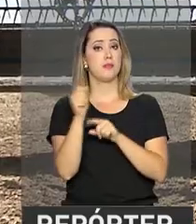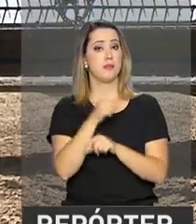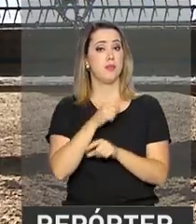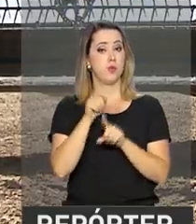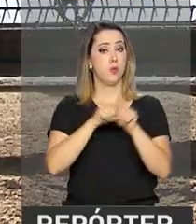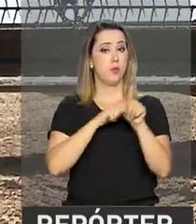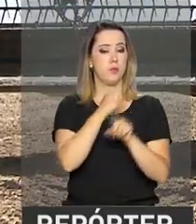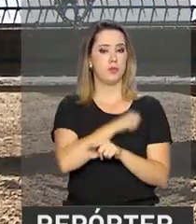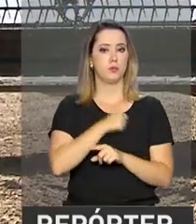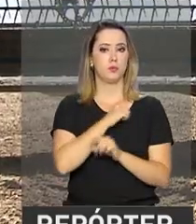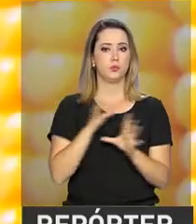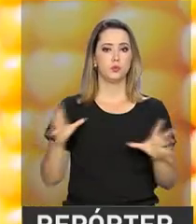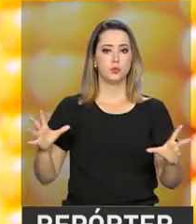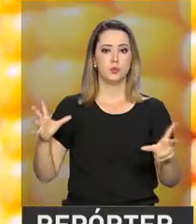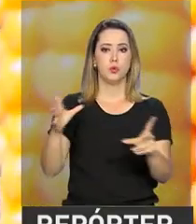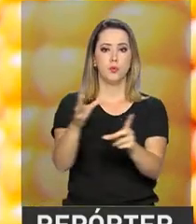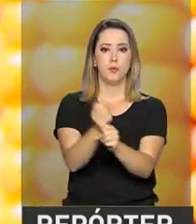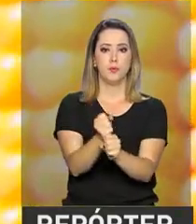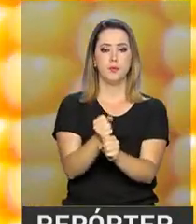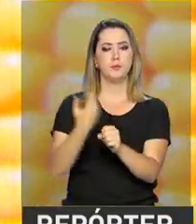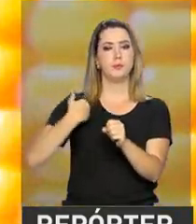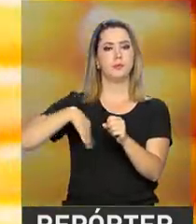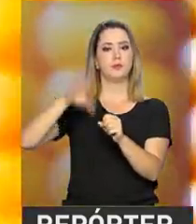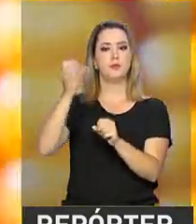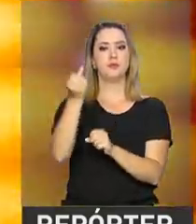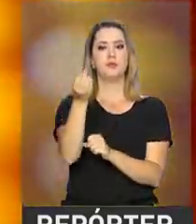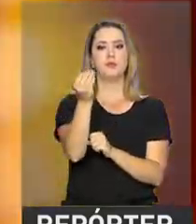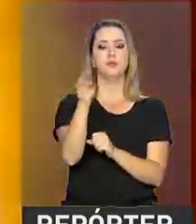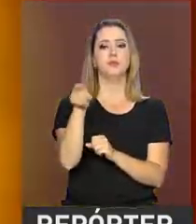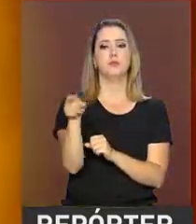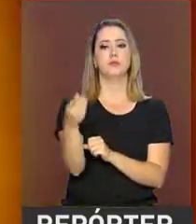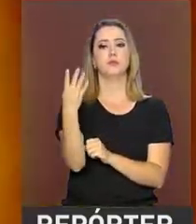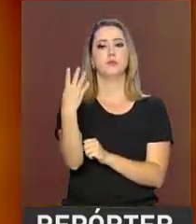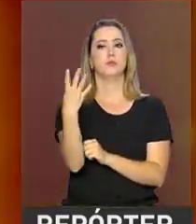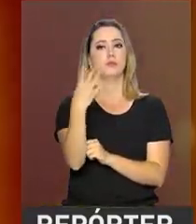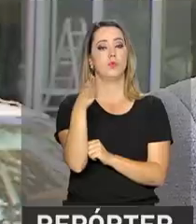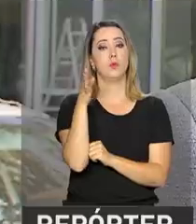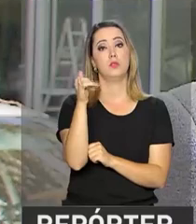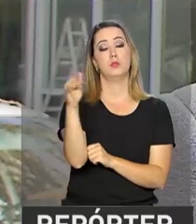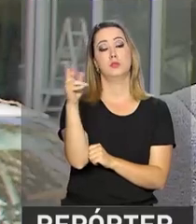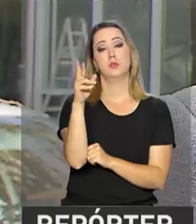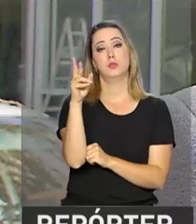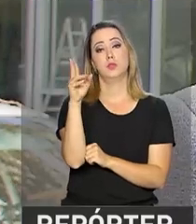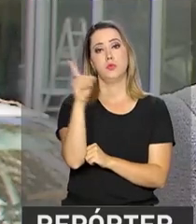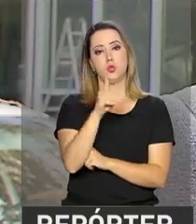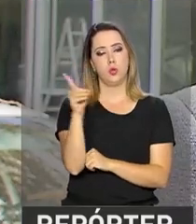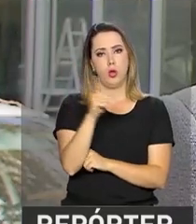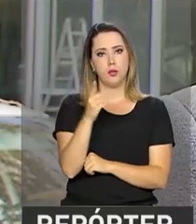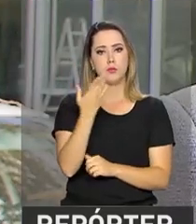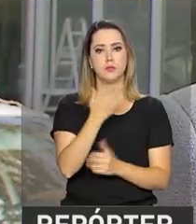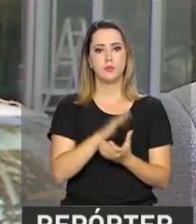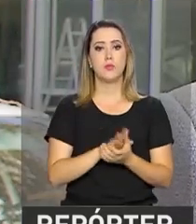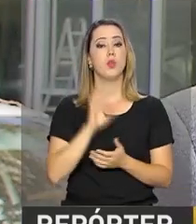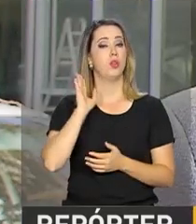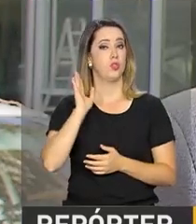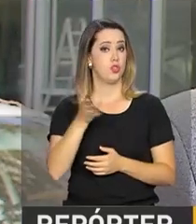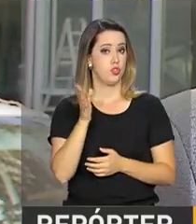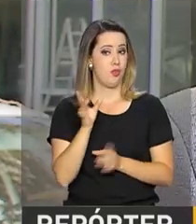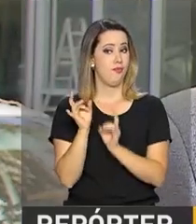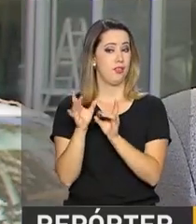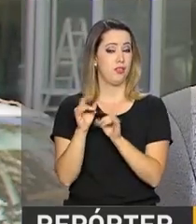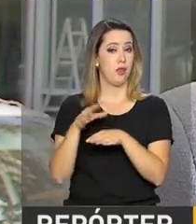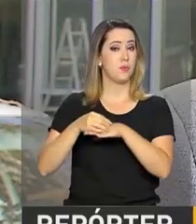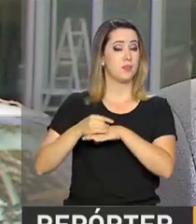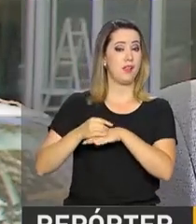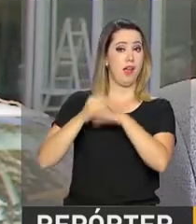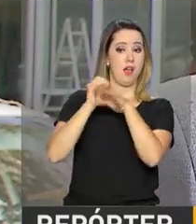oito meses o rendimento soma mais de 60 bilhões de dólares já somos um dos maiores exportadores de carnes e